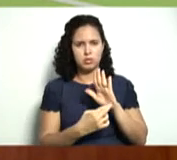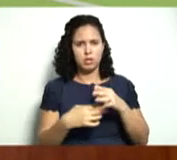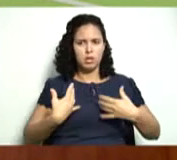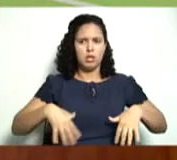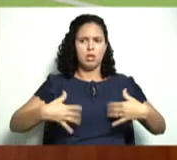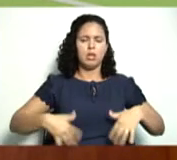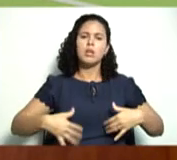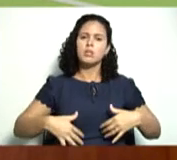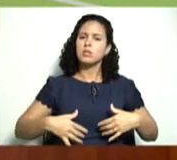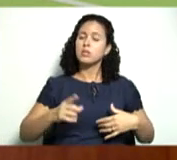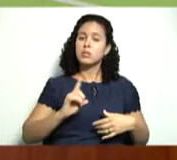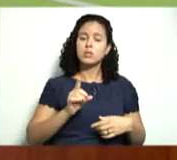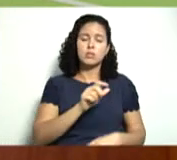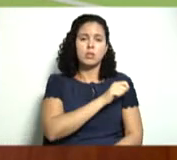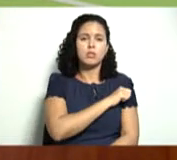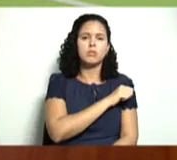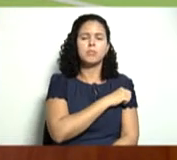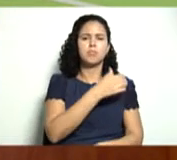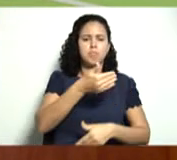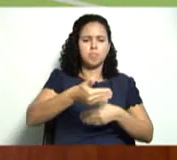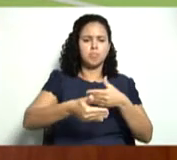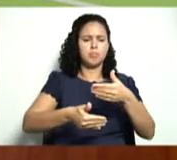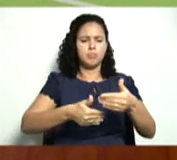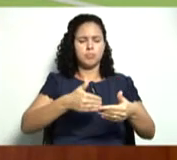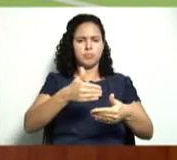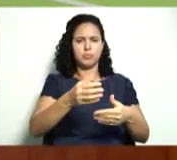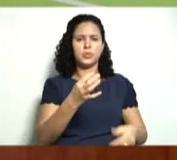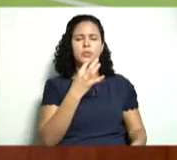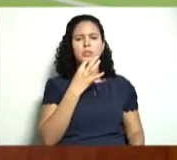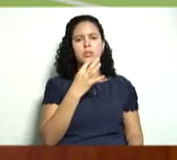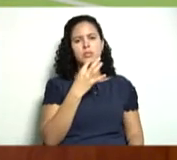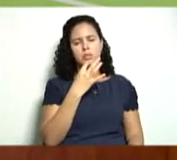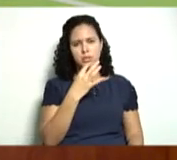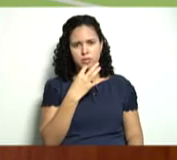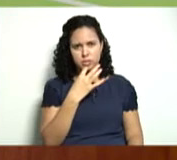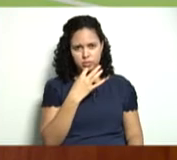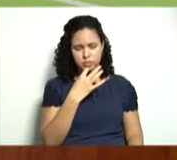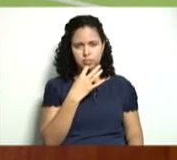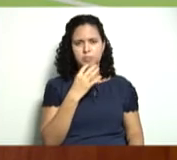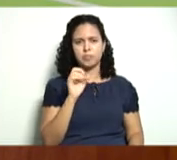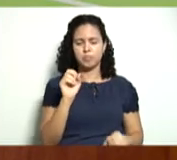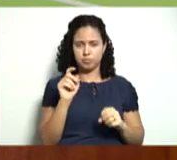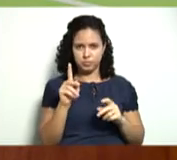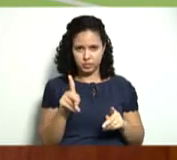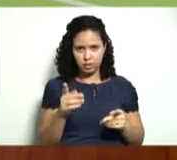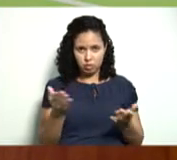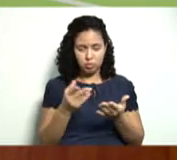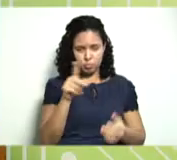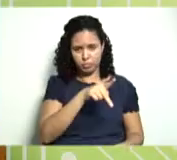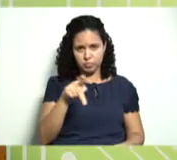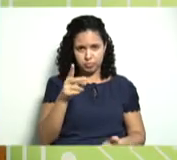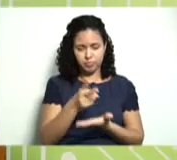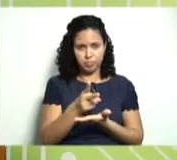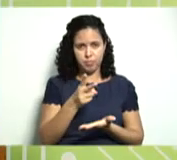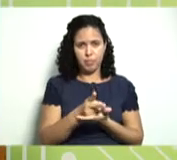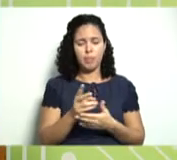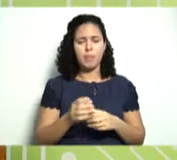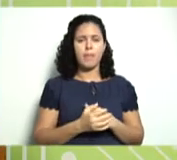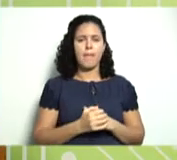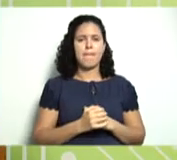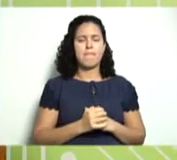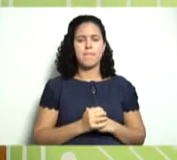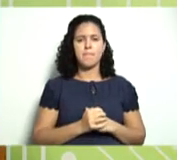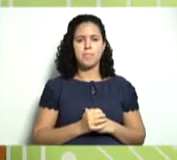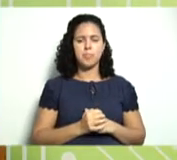o aluno vai conhecendo isso ao longo da sua vida profissional eu volto profissionalizei para ele continuar dando o tom com algo